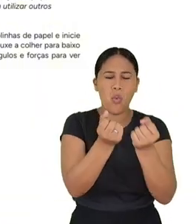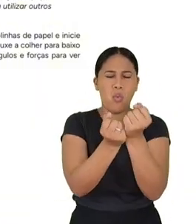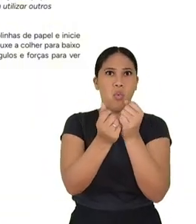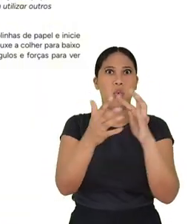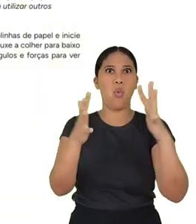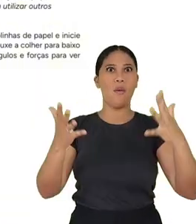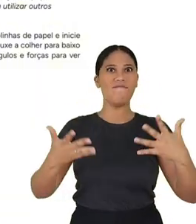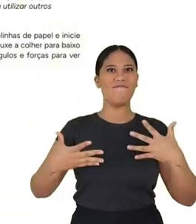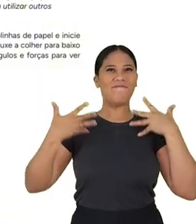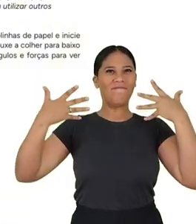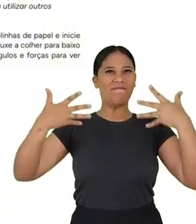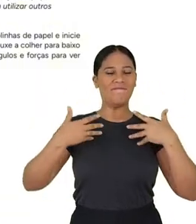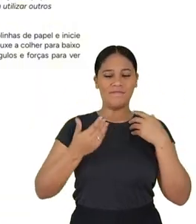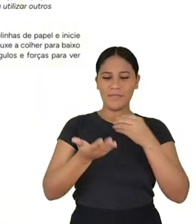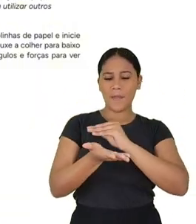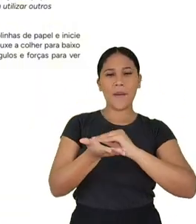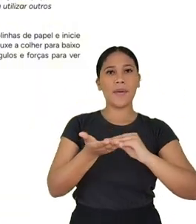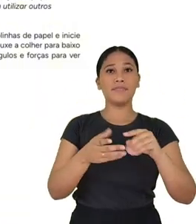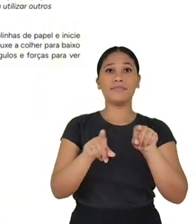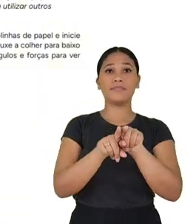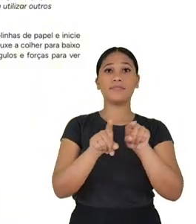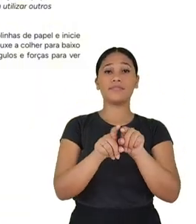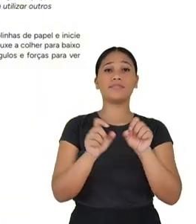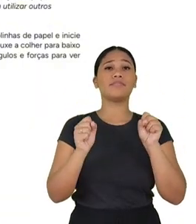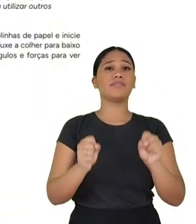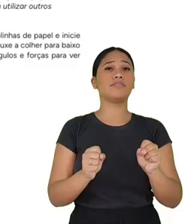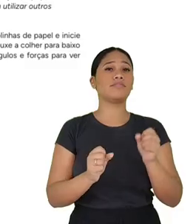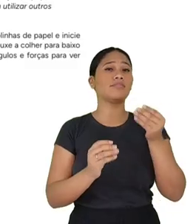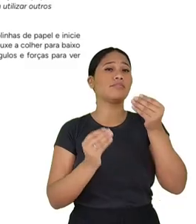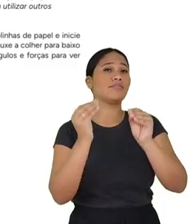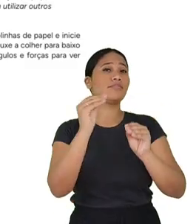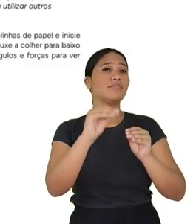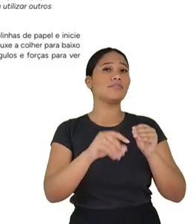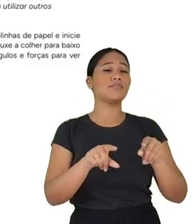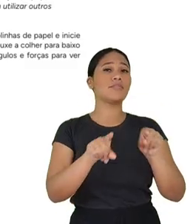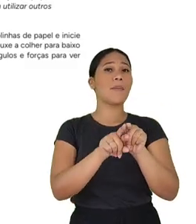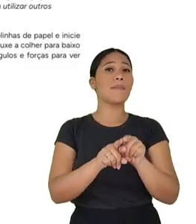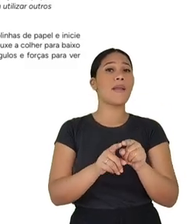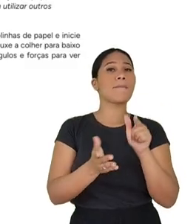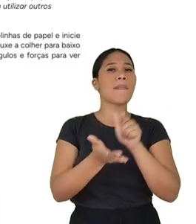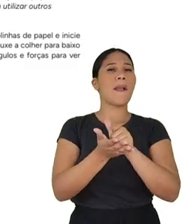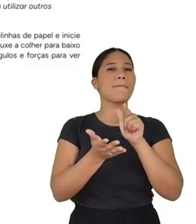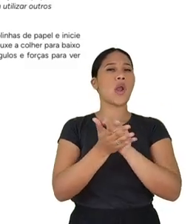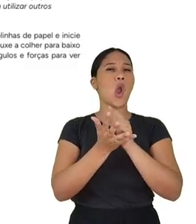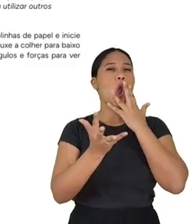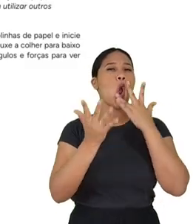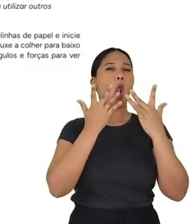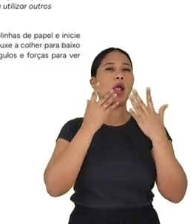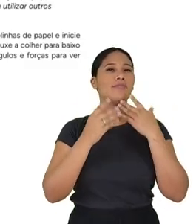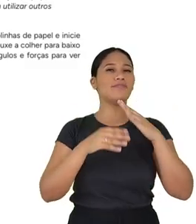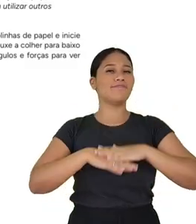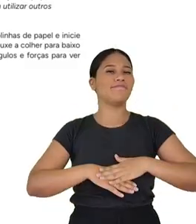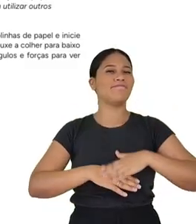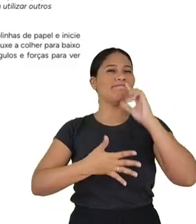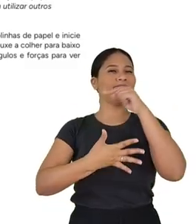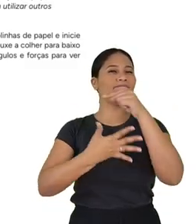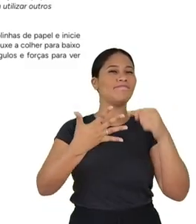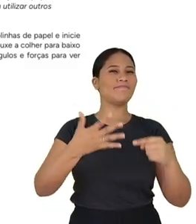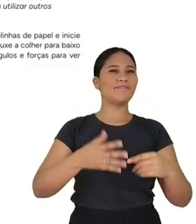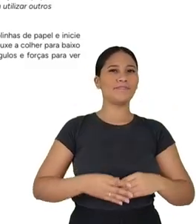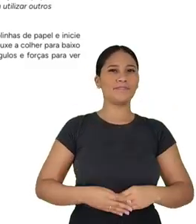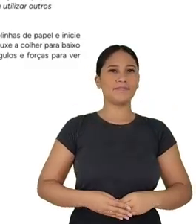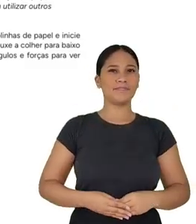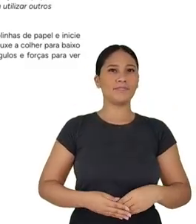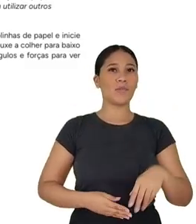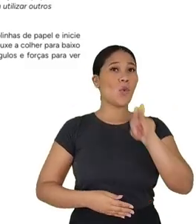festivo. Se quiser, pode até colar pequenos enfeites ou pedaços de papel colorido para dar mais detalhes